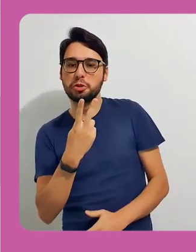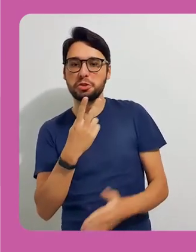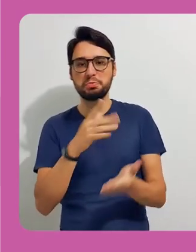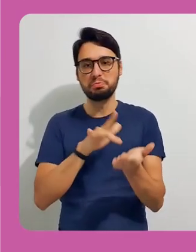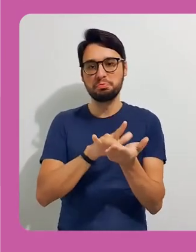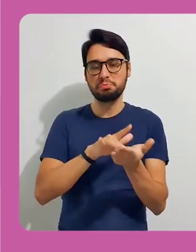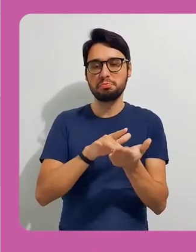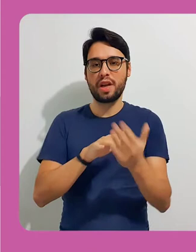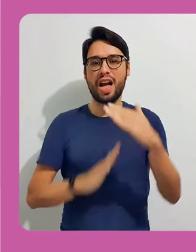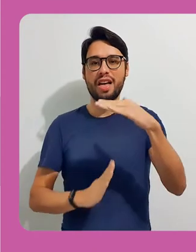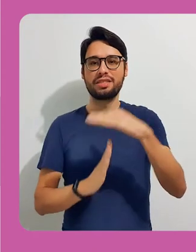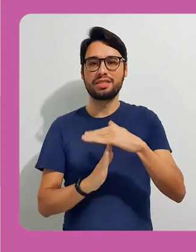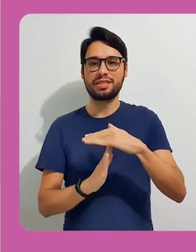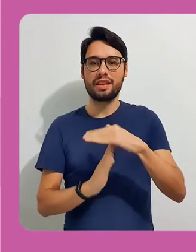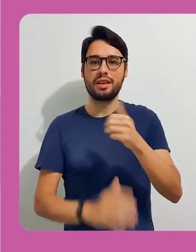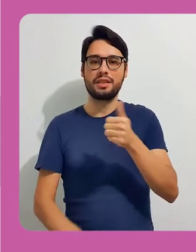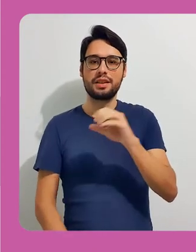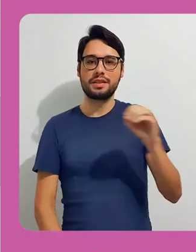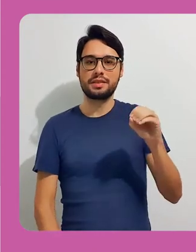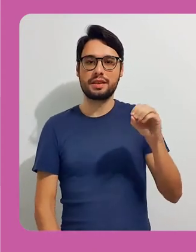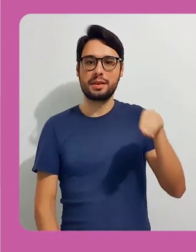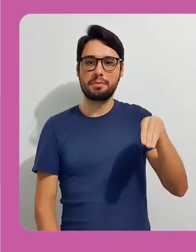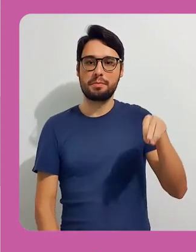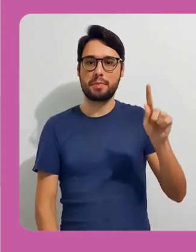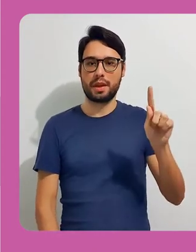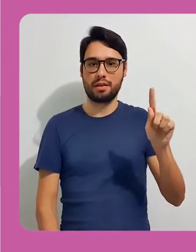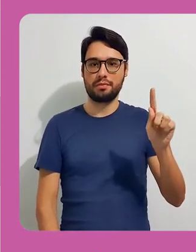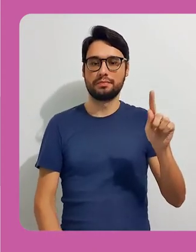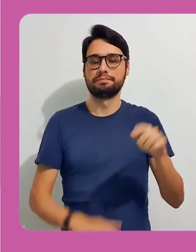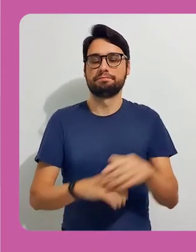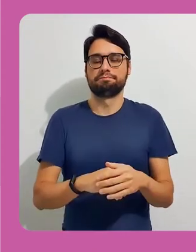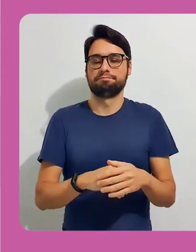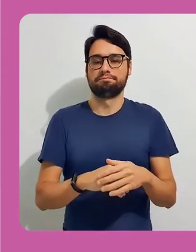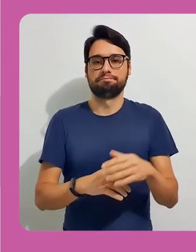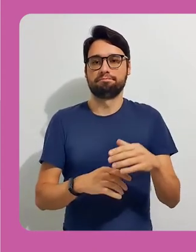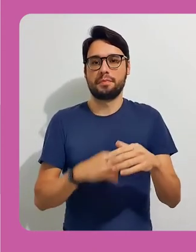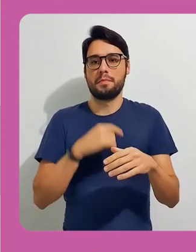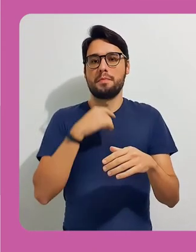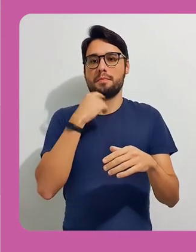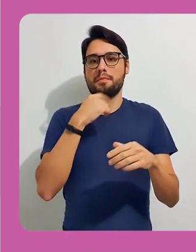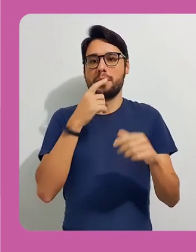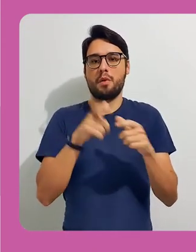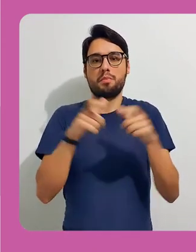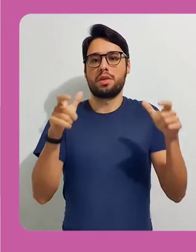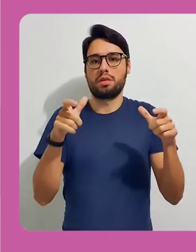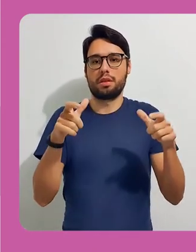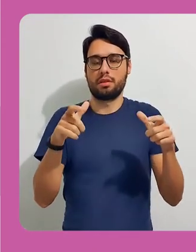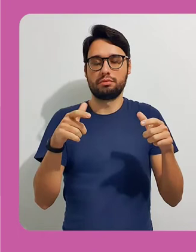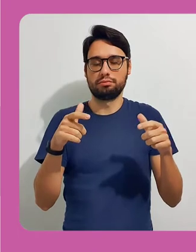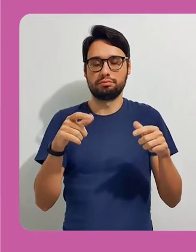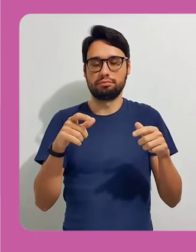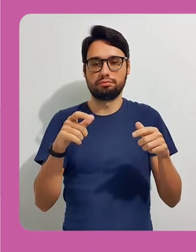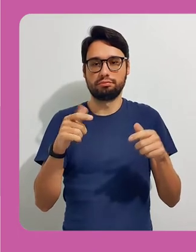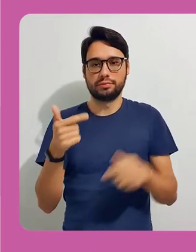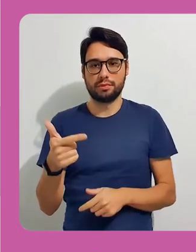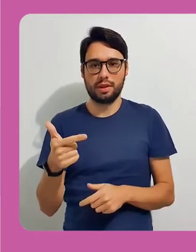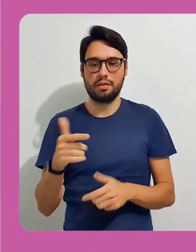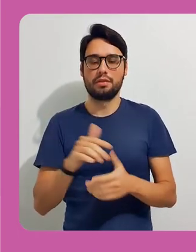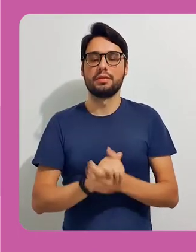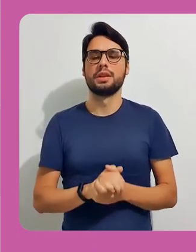botar dois o limite aqui o máximo para a gente é de 100 megas não temos como